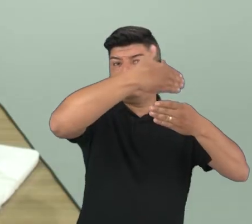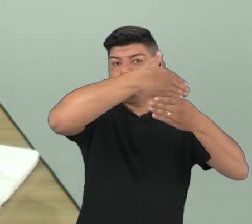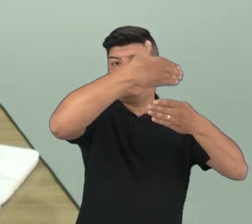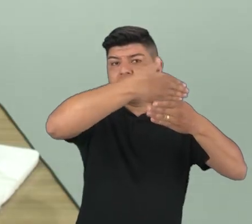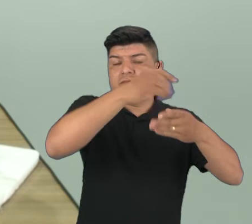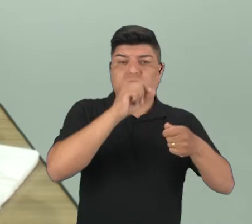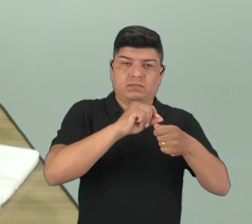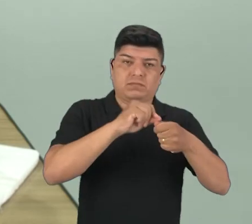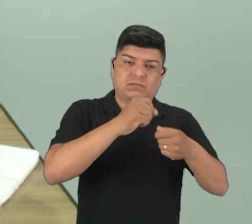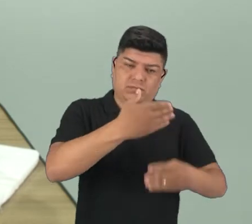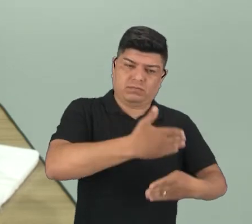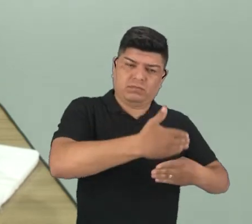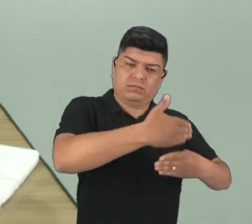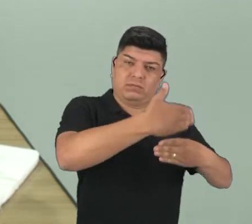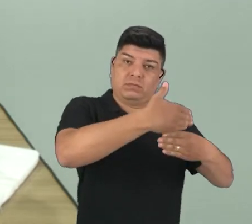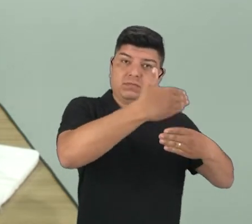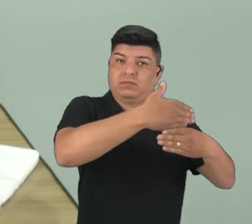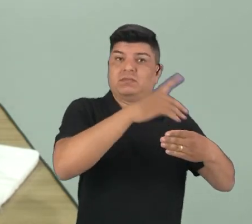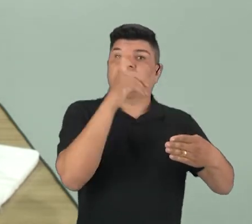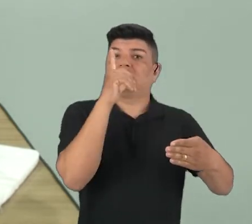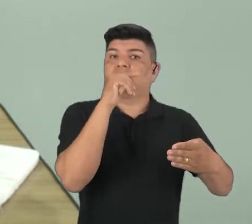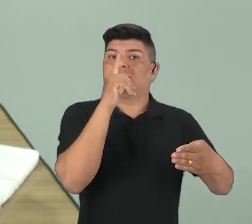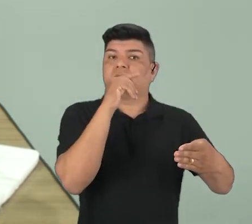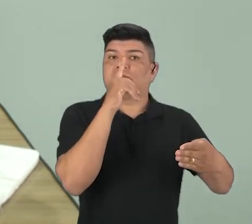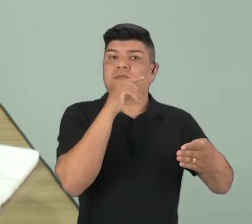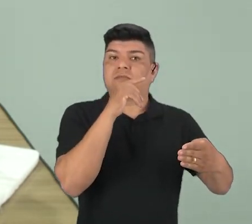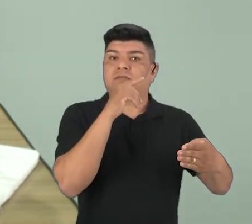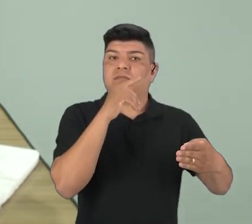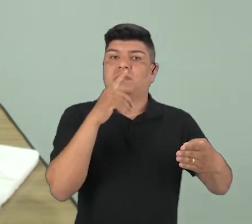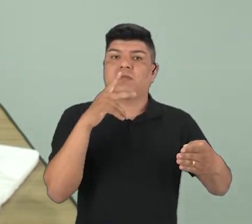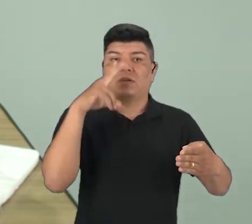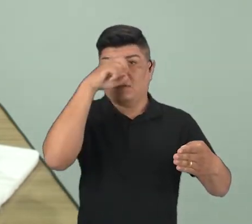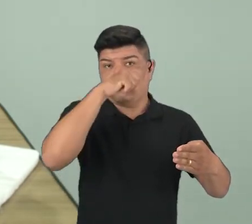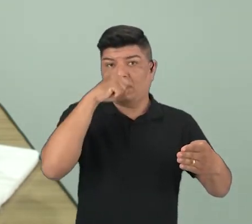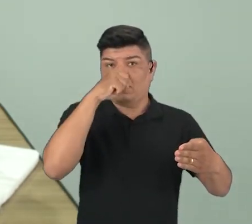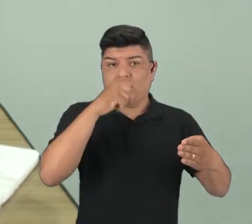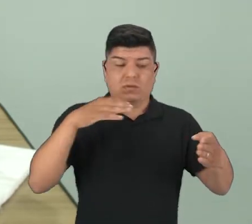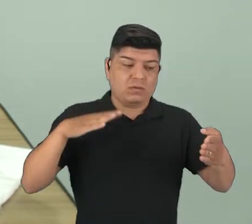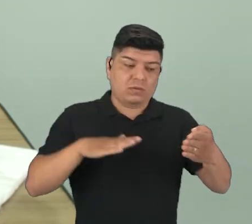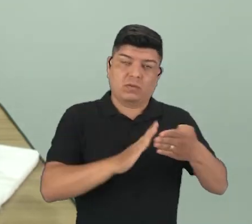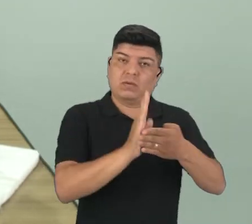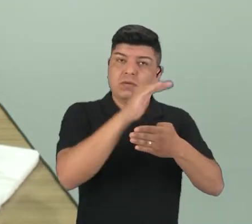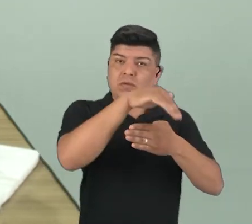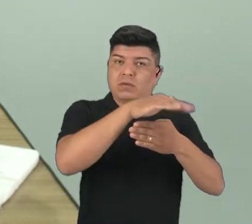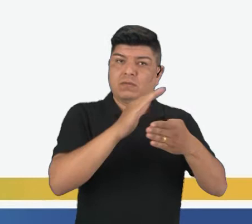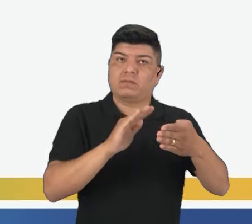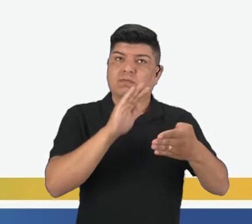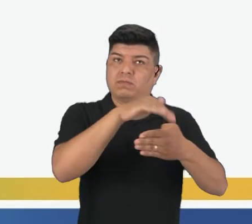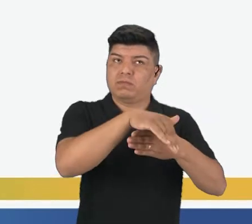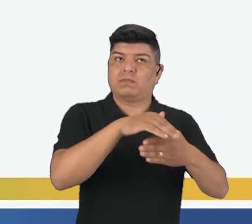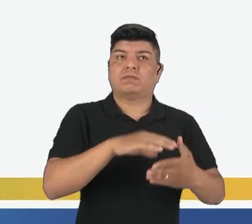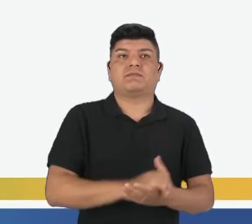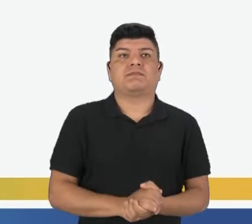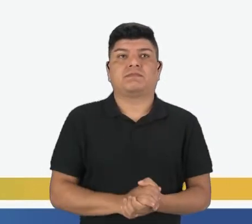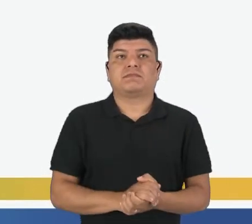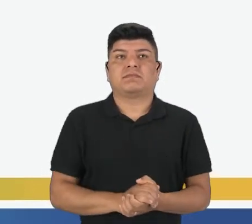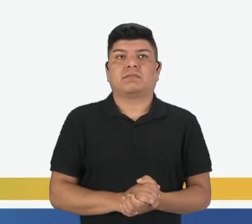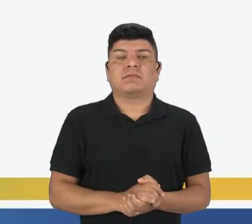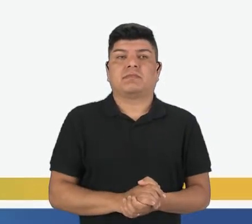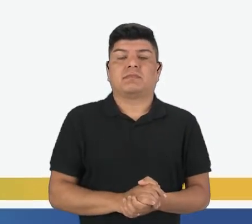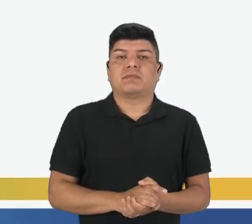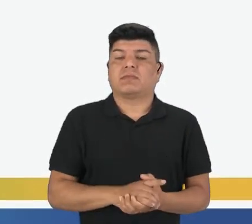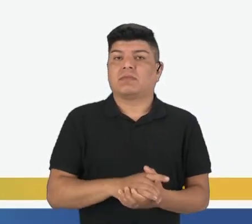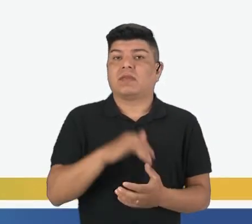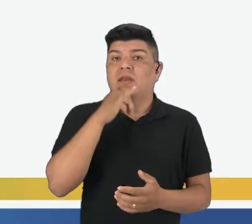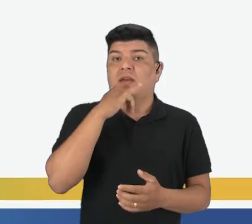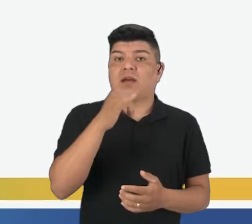faz uma barragem para que a água, né? Para que tenha força dessa água. A energia eólica